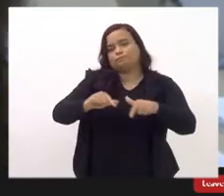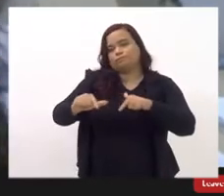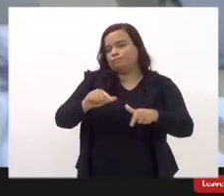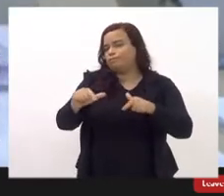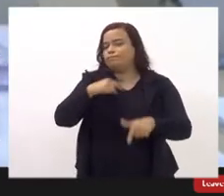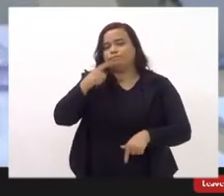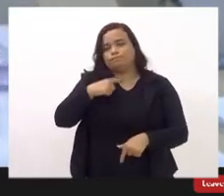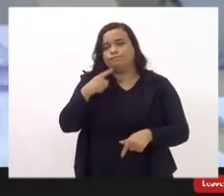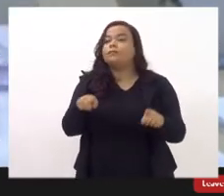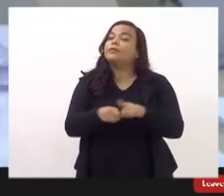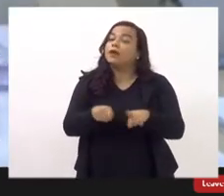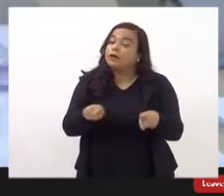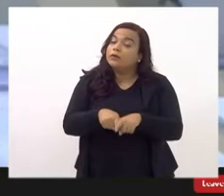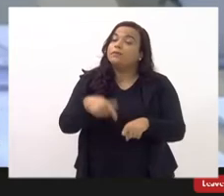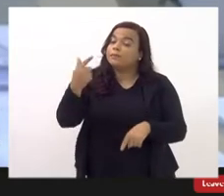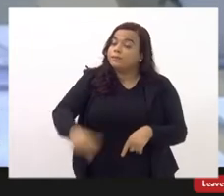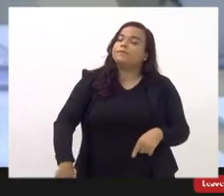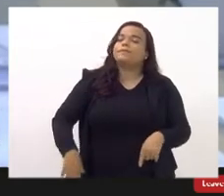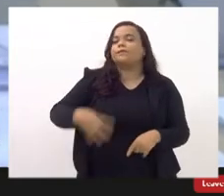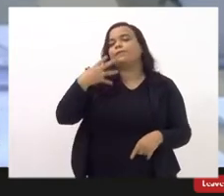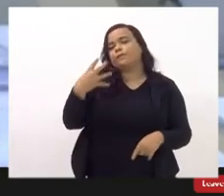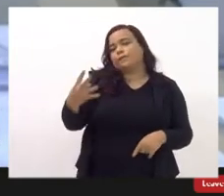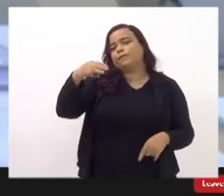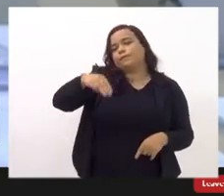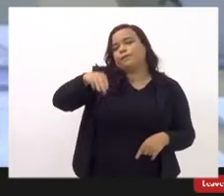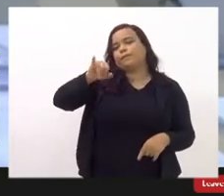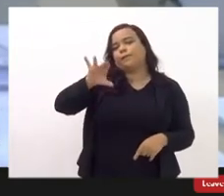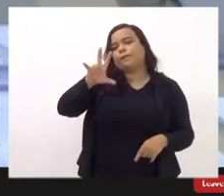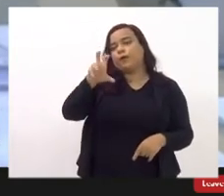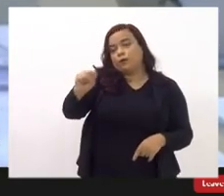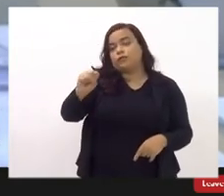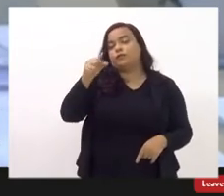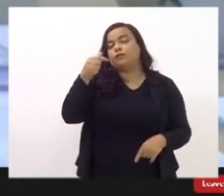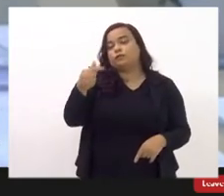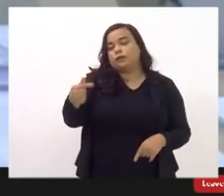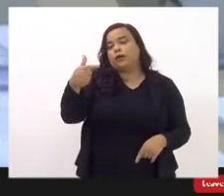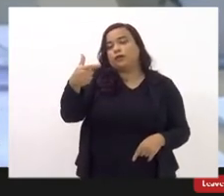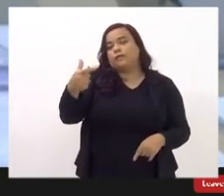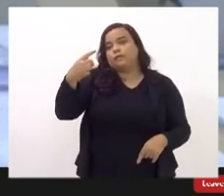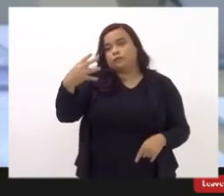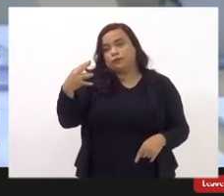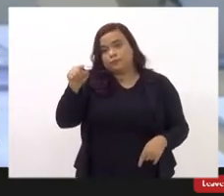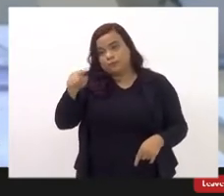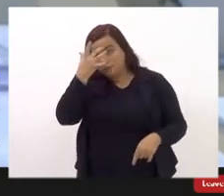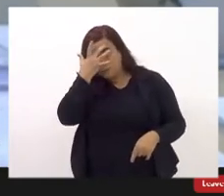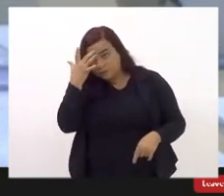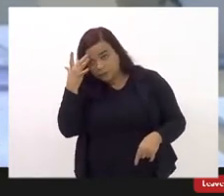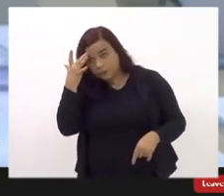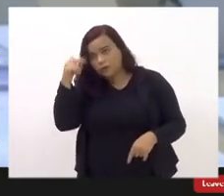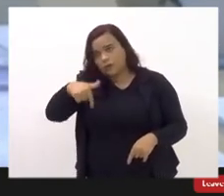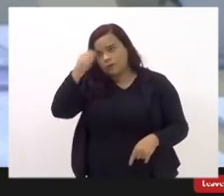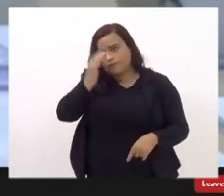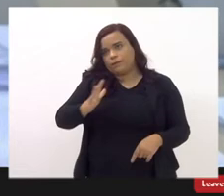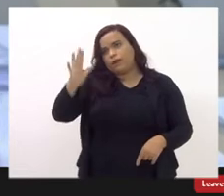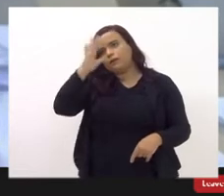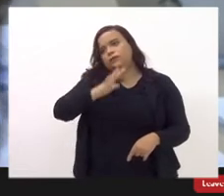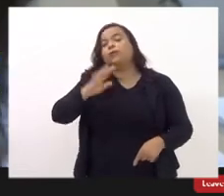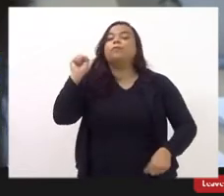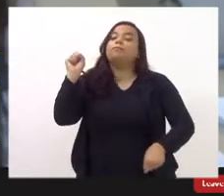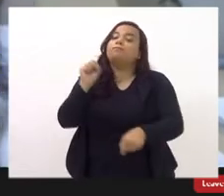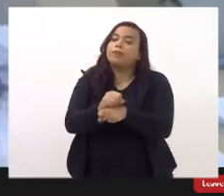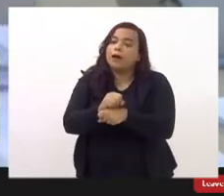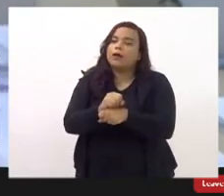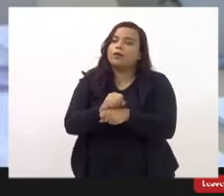pessoas, 4 milhões e 724 indivíduos no nosso país deixaram de procurar emprego porque estão naquela categoria chamada